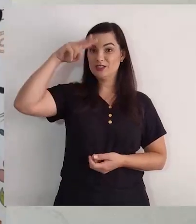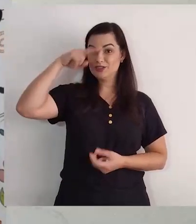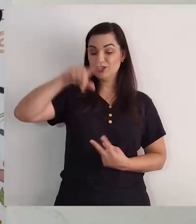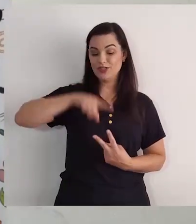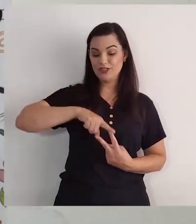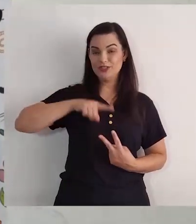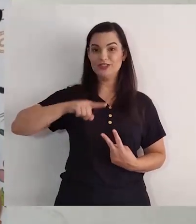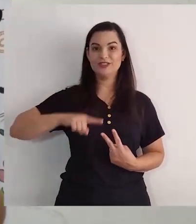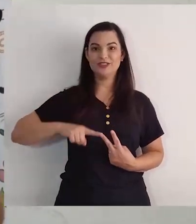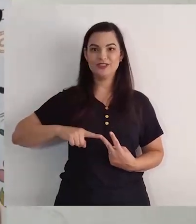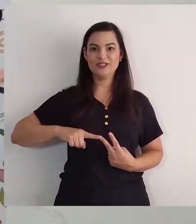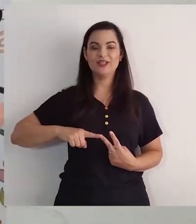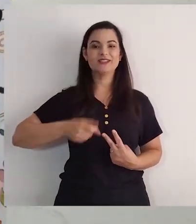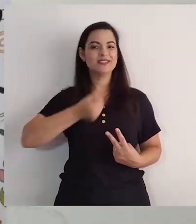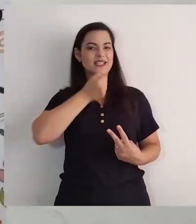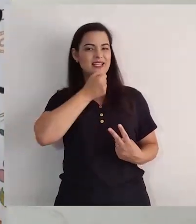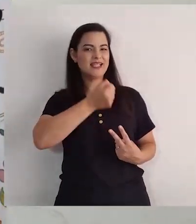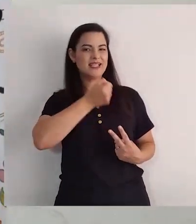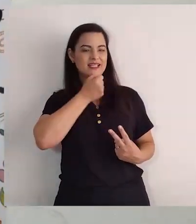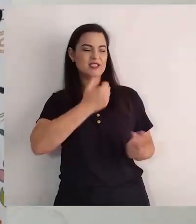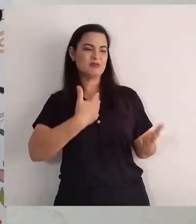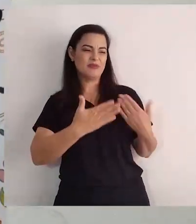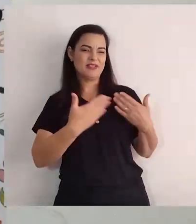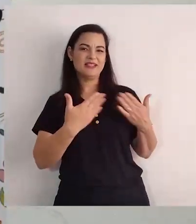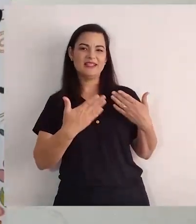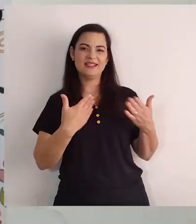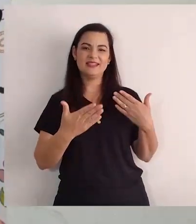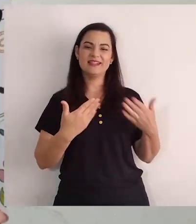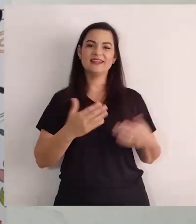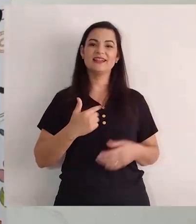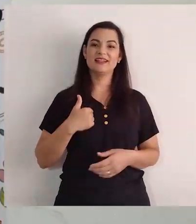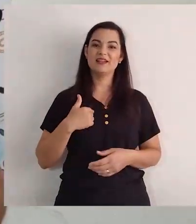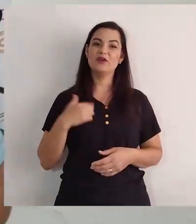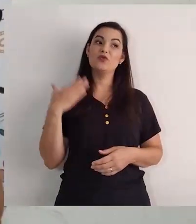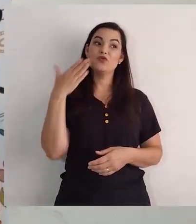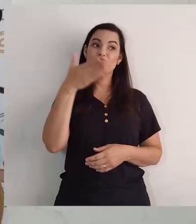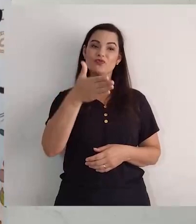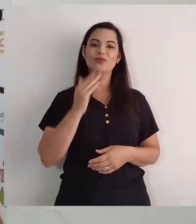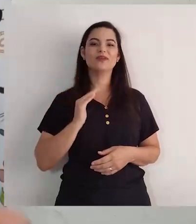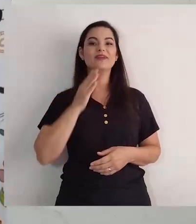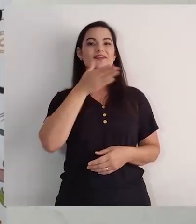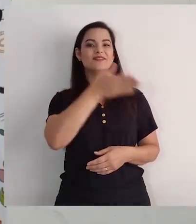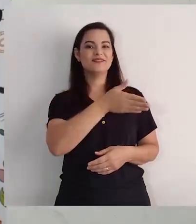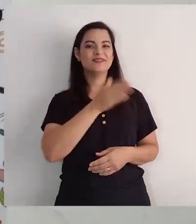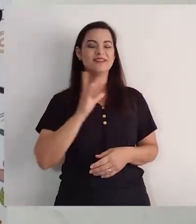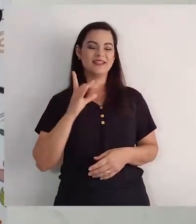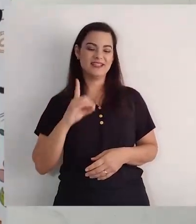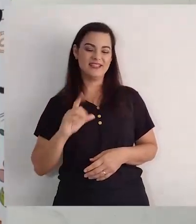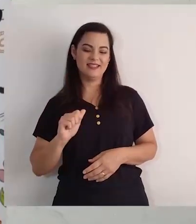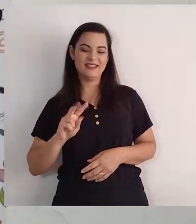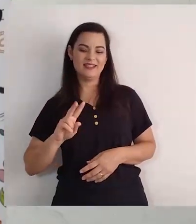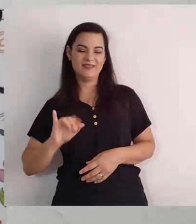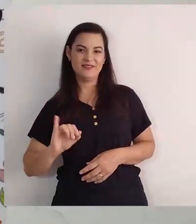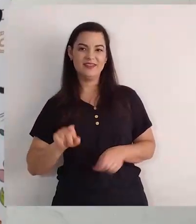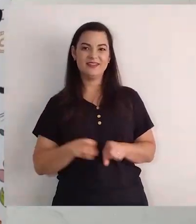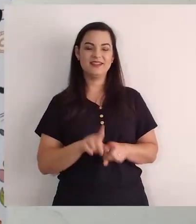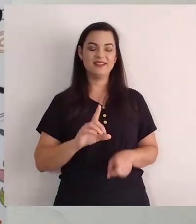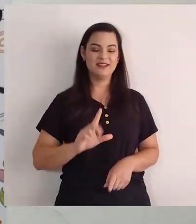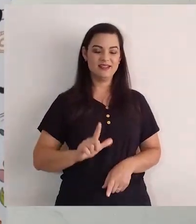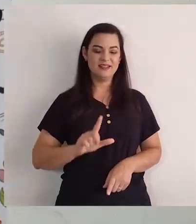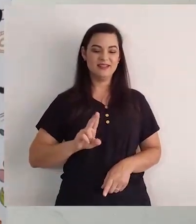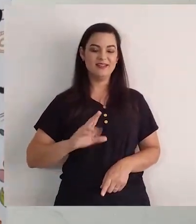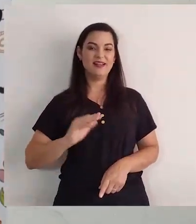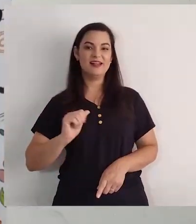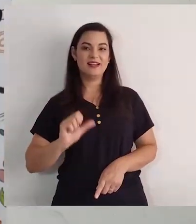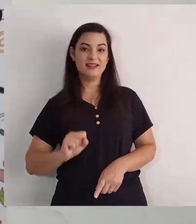dessas histórias, dessas entrevistas, desse bate-papo, né? Que eu tive com o Davi e com o